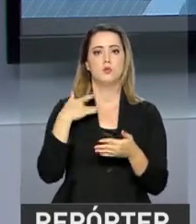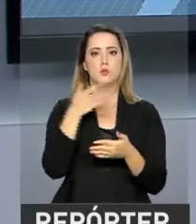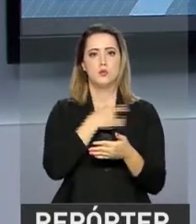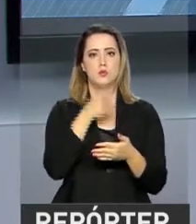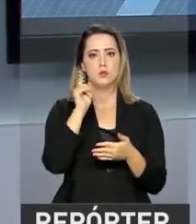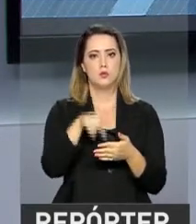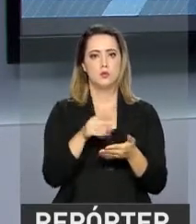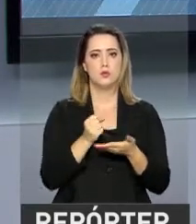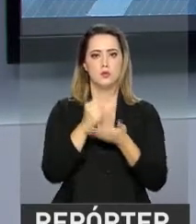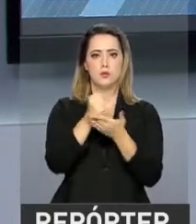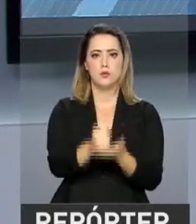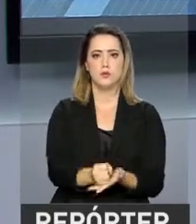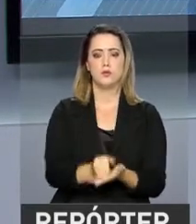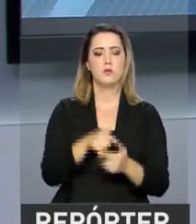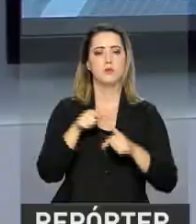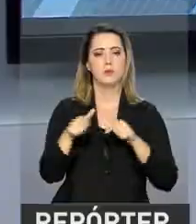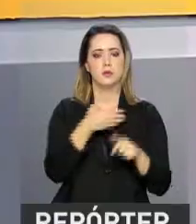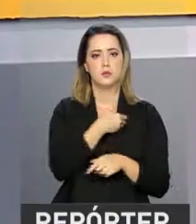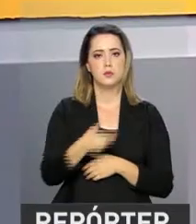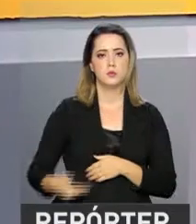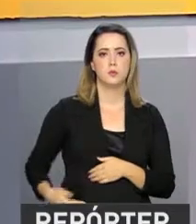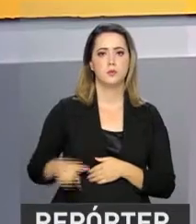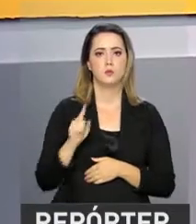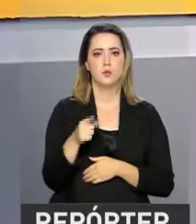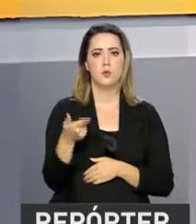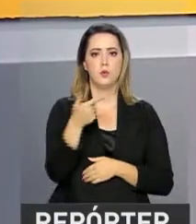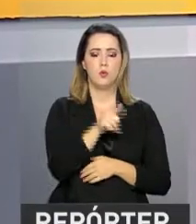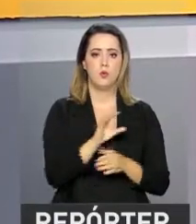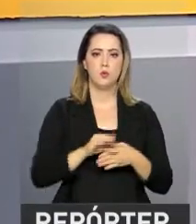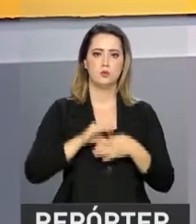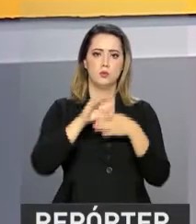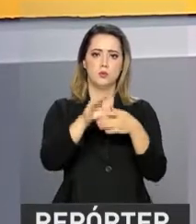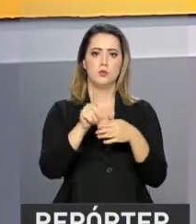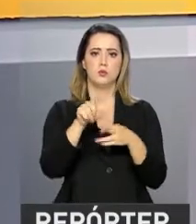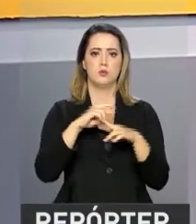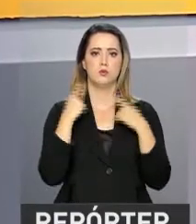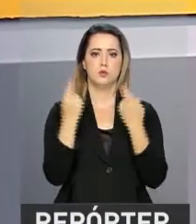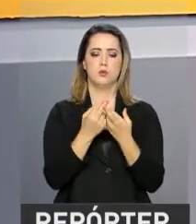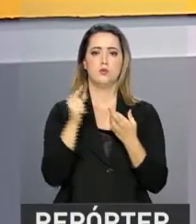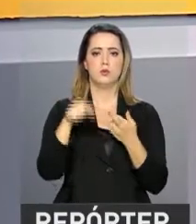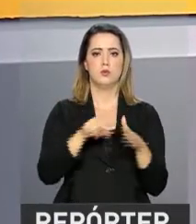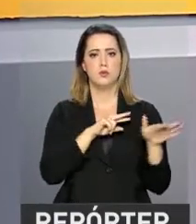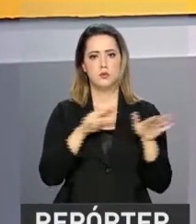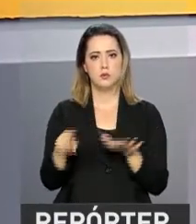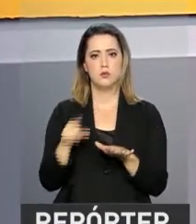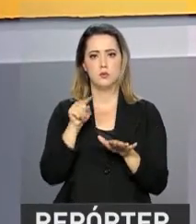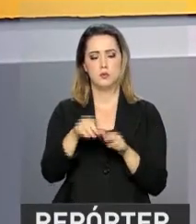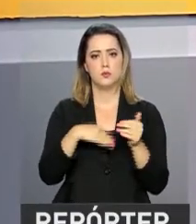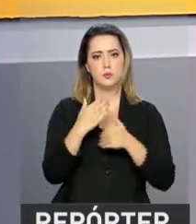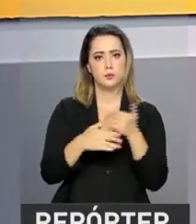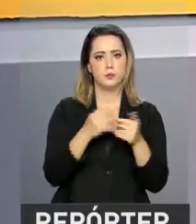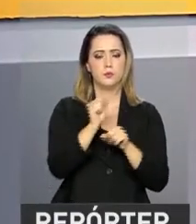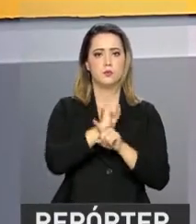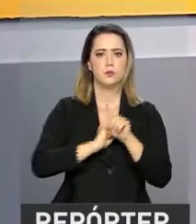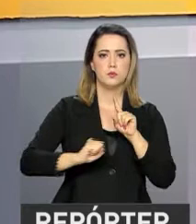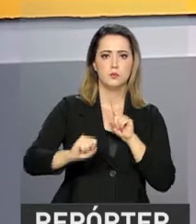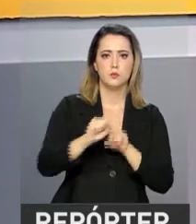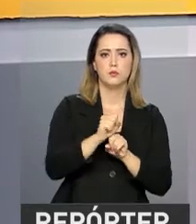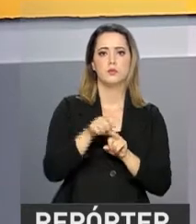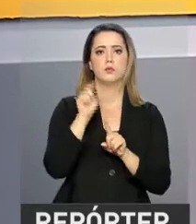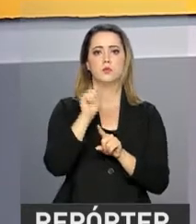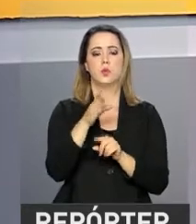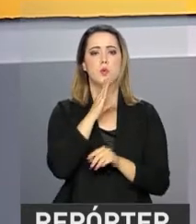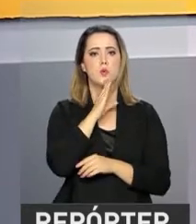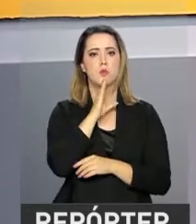vão ser colocadas em prática pelo governo. E um outro conselho que se reuniu nesta semana foi o de Desenvolvimento Econômico e